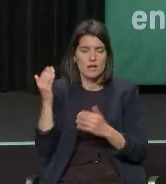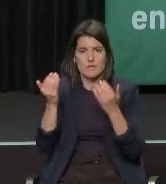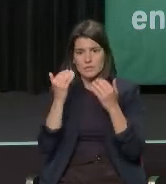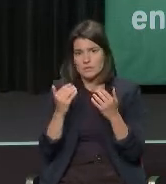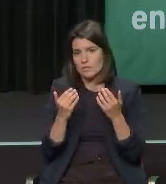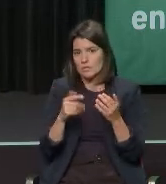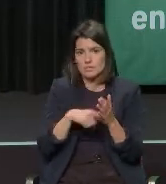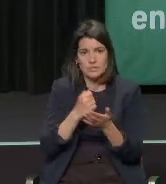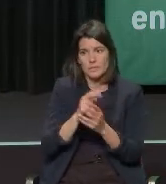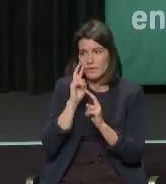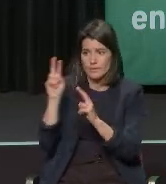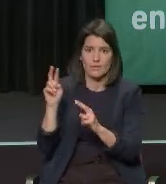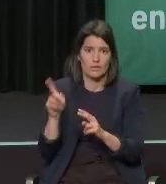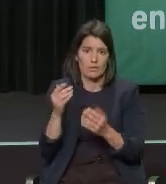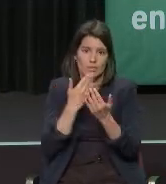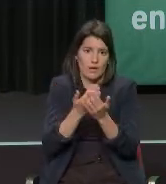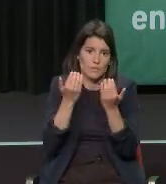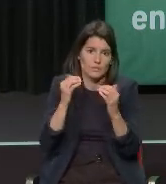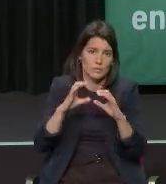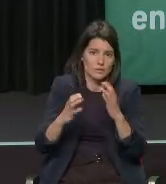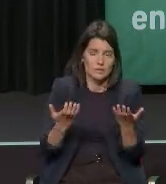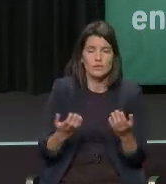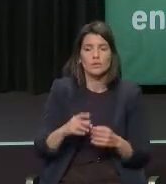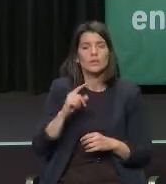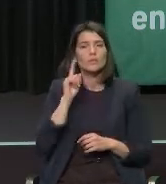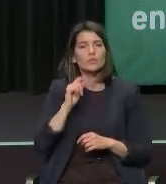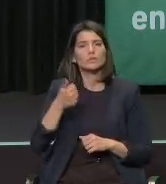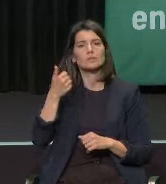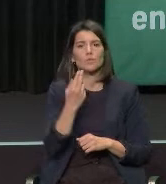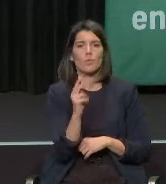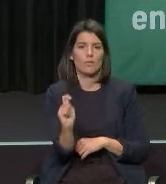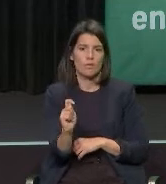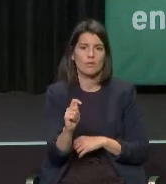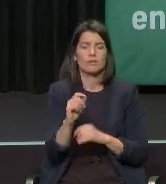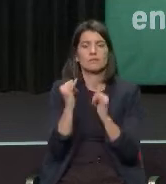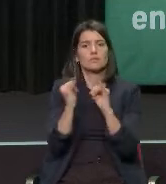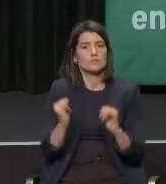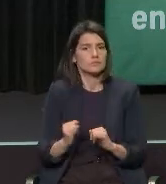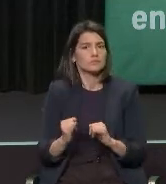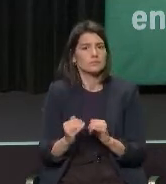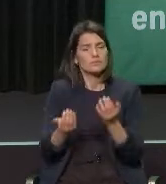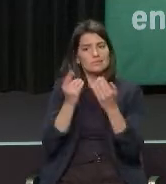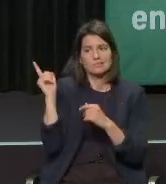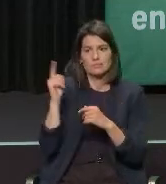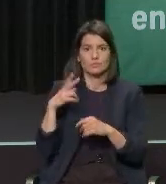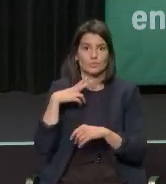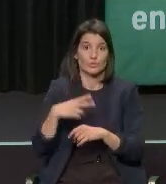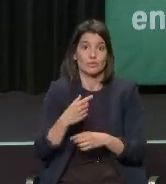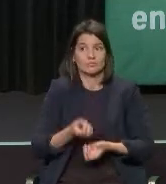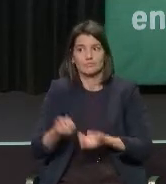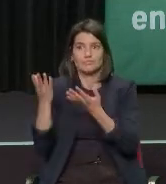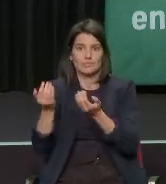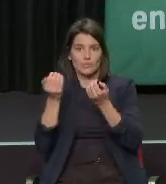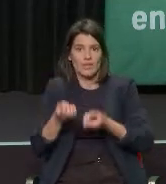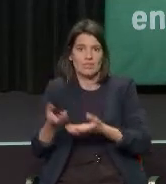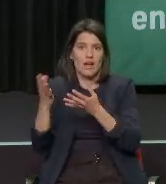comunicam. E é essencial também ao nível da União Europeia e de nível internacional. Portanto, são estes dados que Portugal reporta para